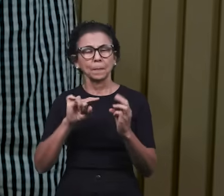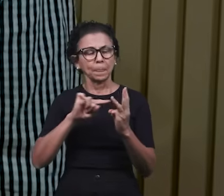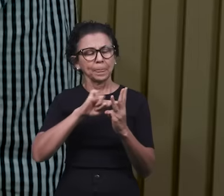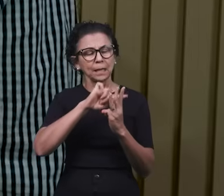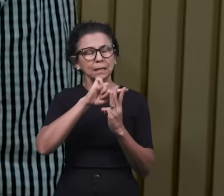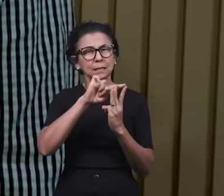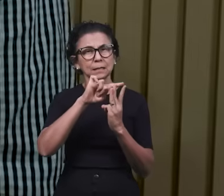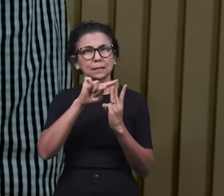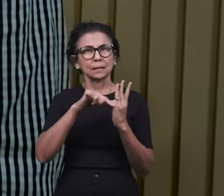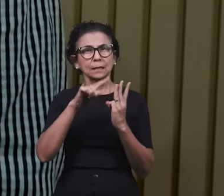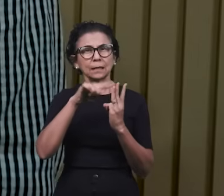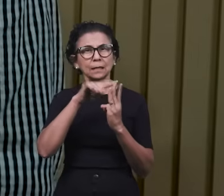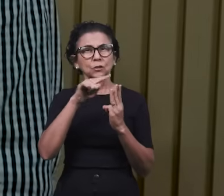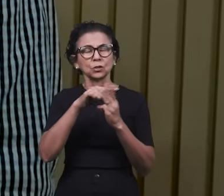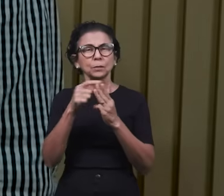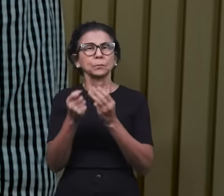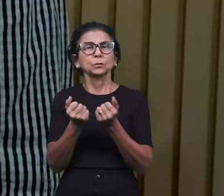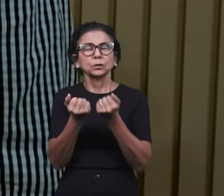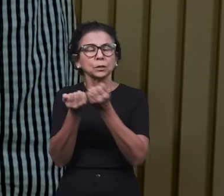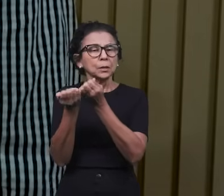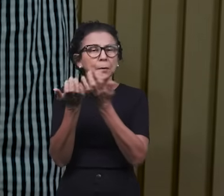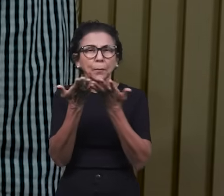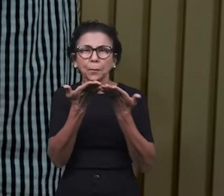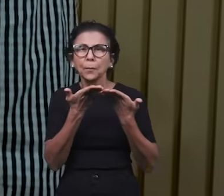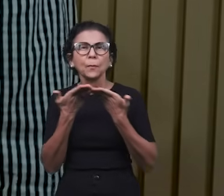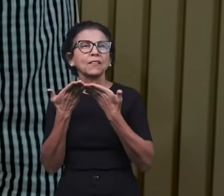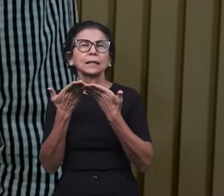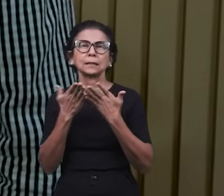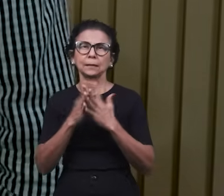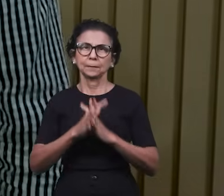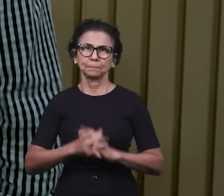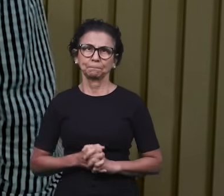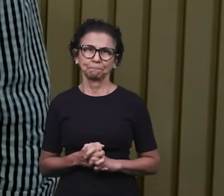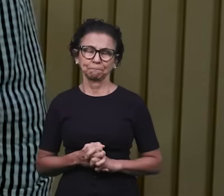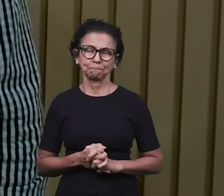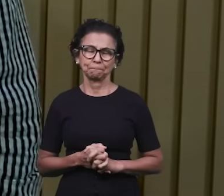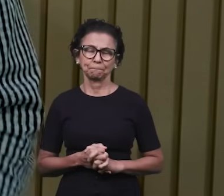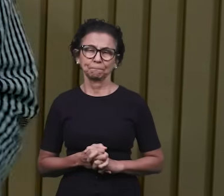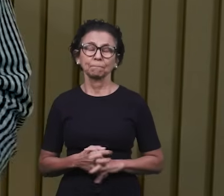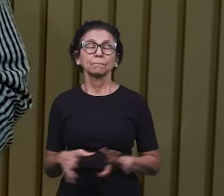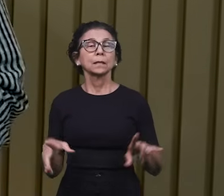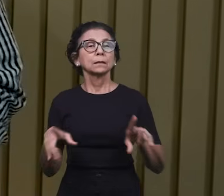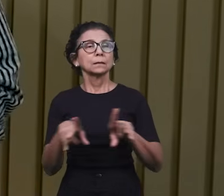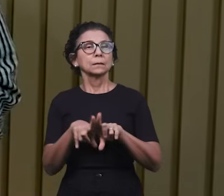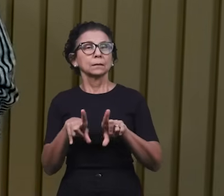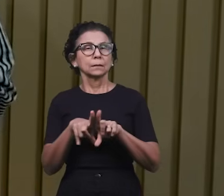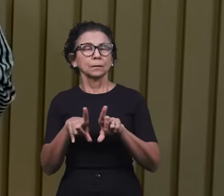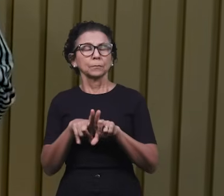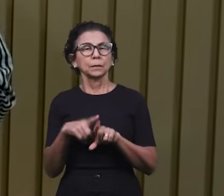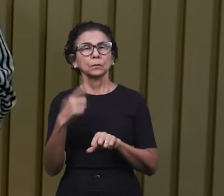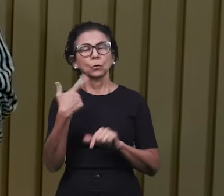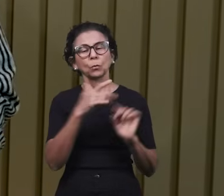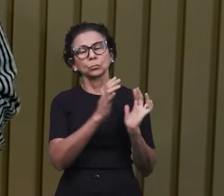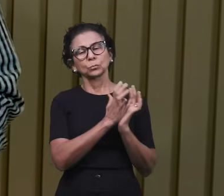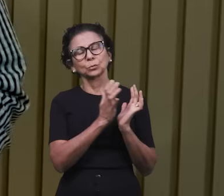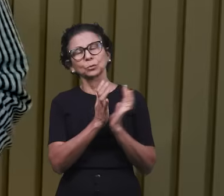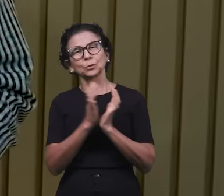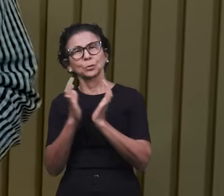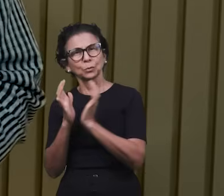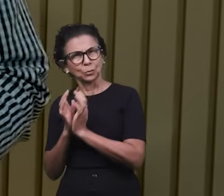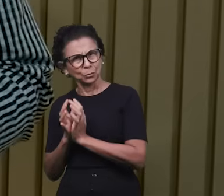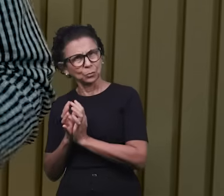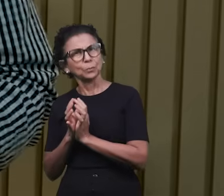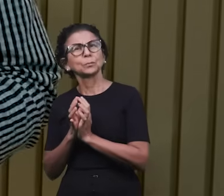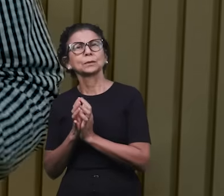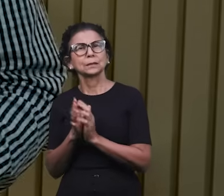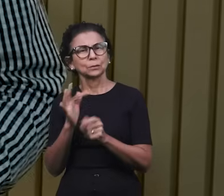cultivo da aveia, o nabo forrageiro e a crotalária. Também temos outros grupos de